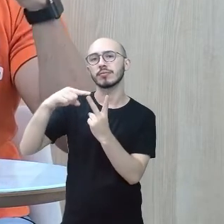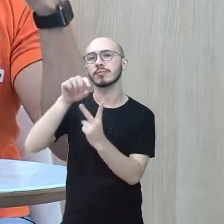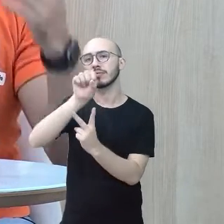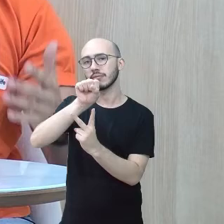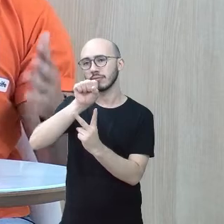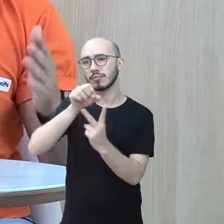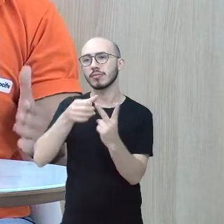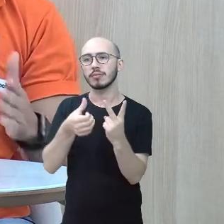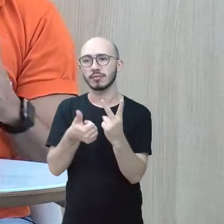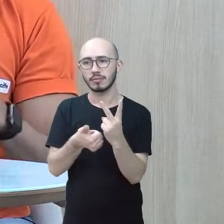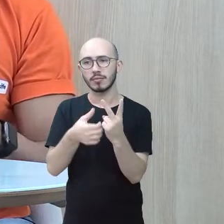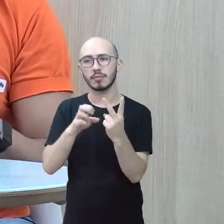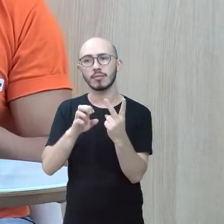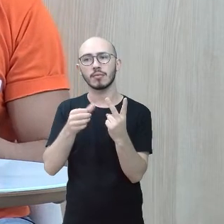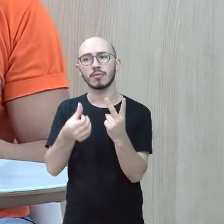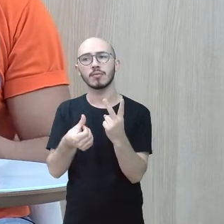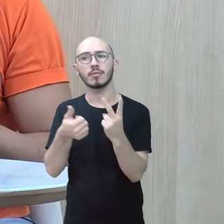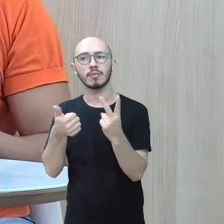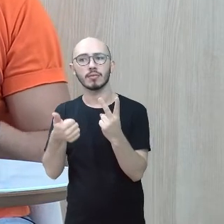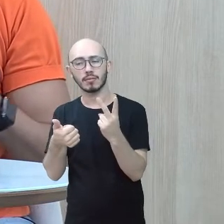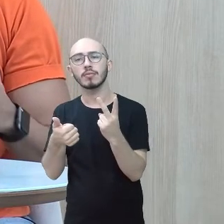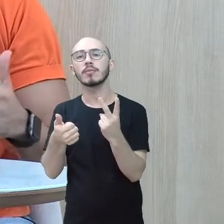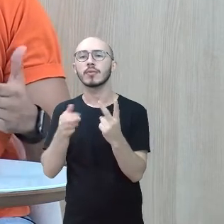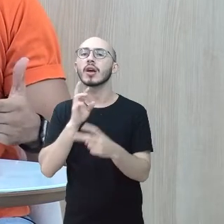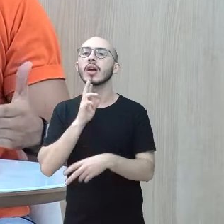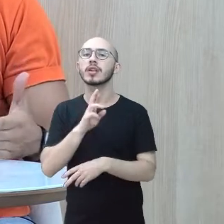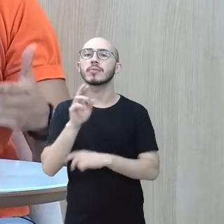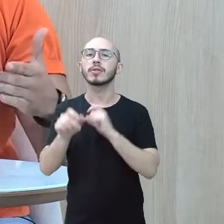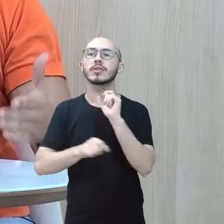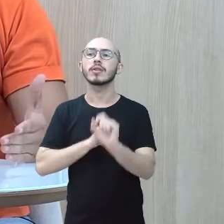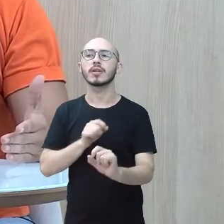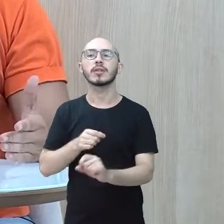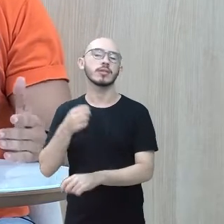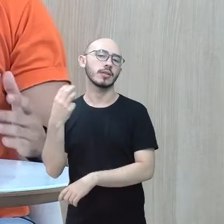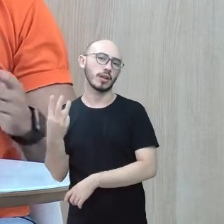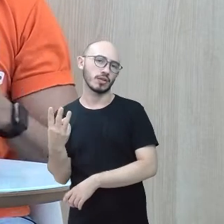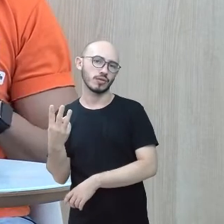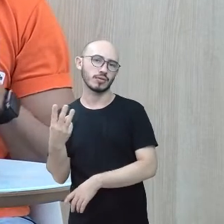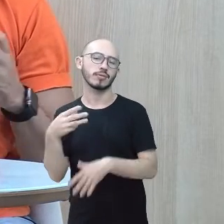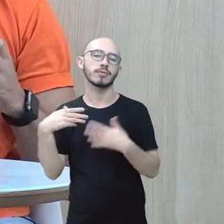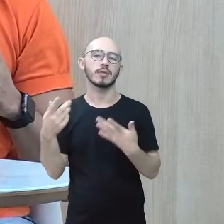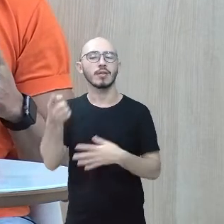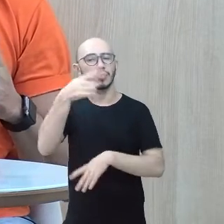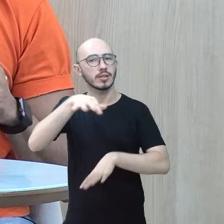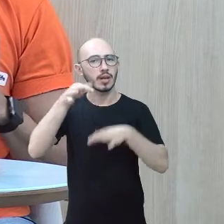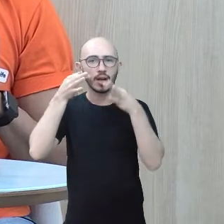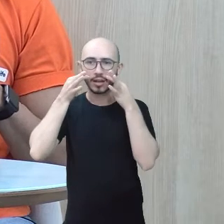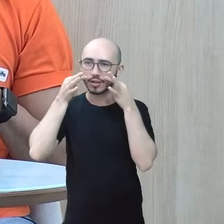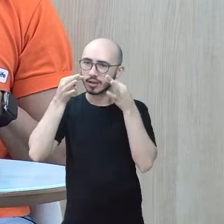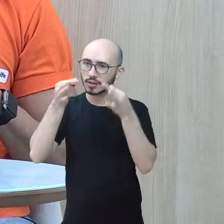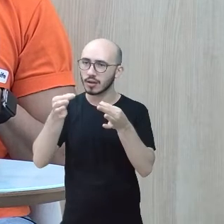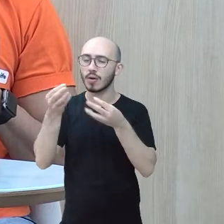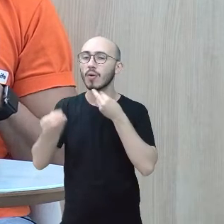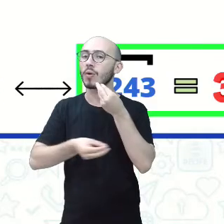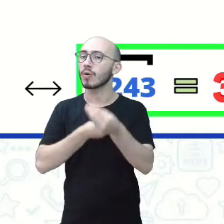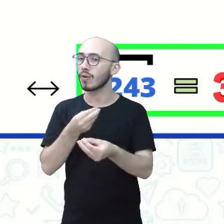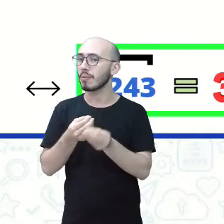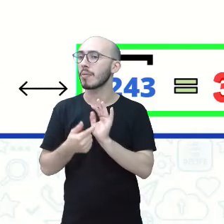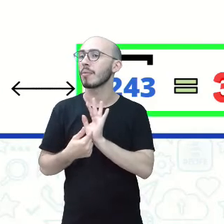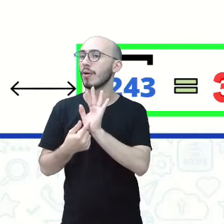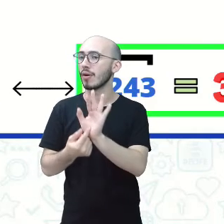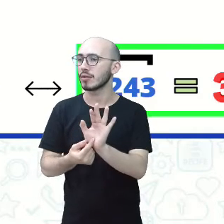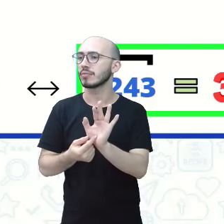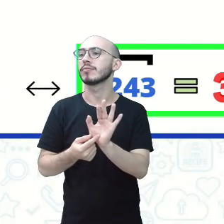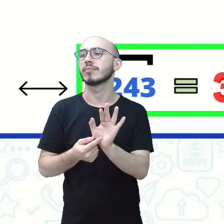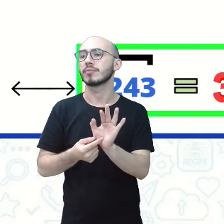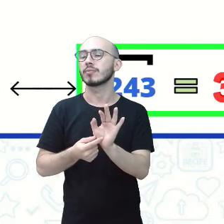De 6.561, isso vai dar igual a 3. Então, presta atenção aí, o que é que está